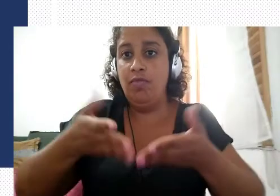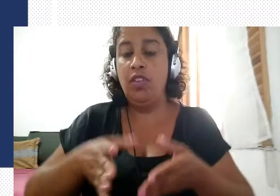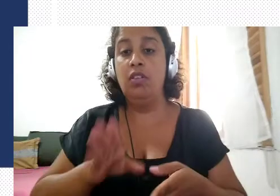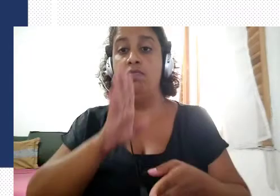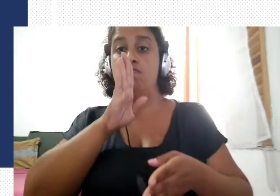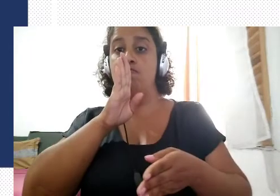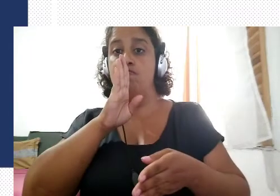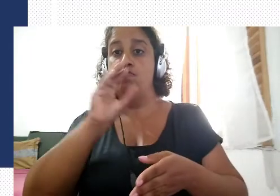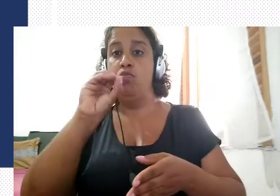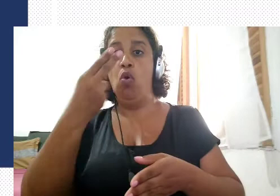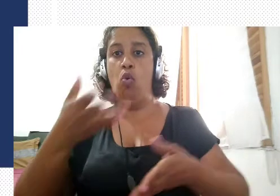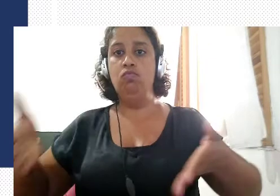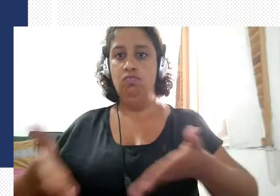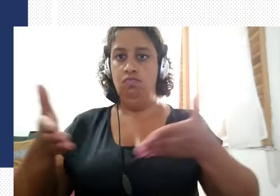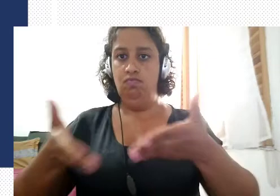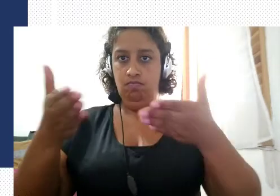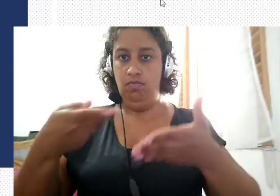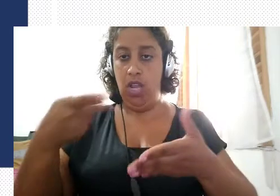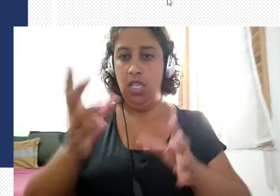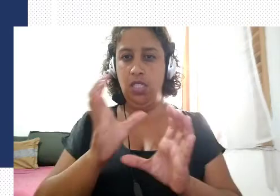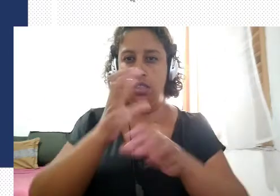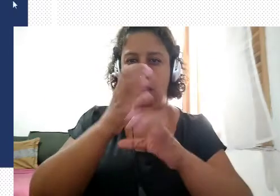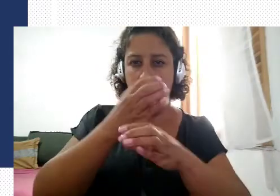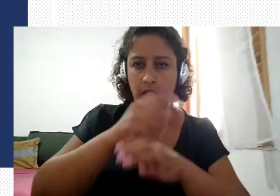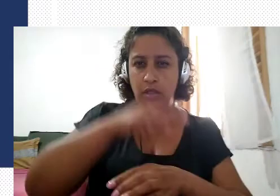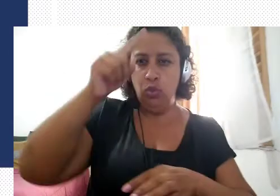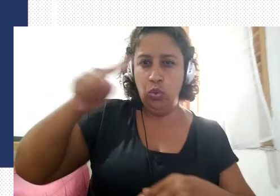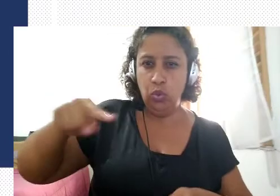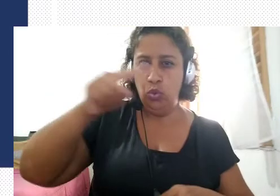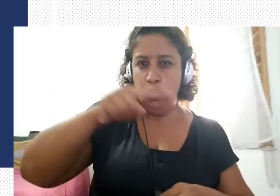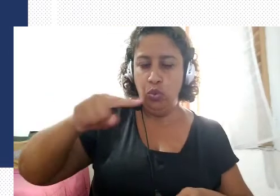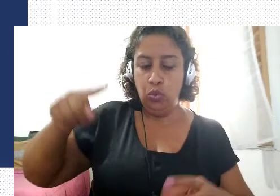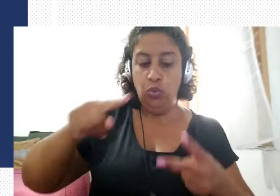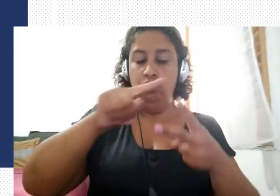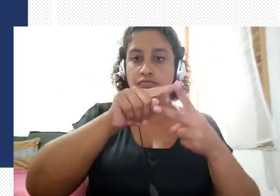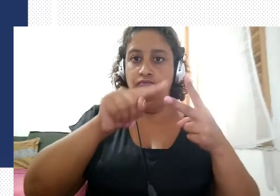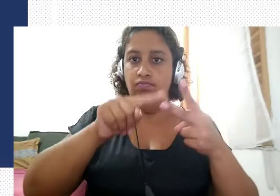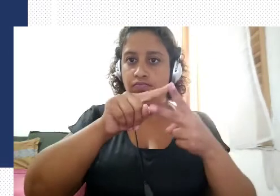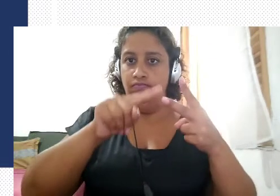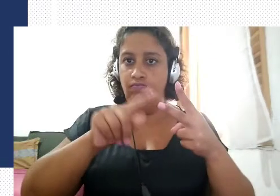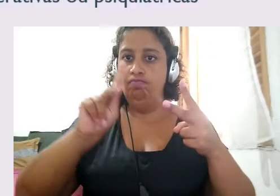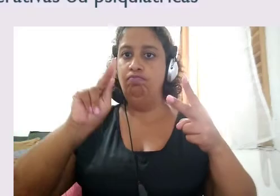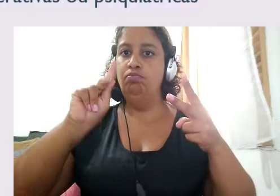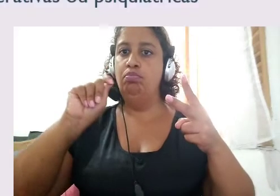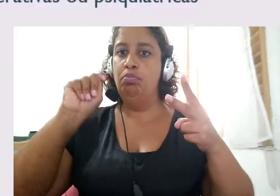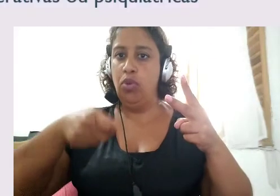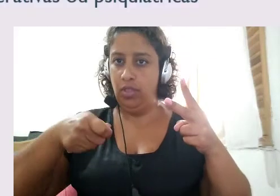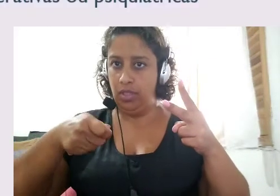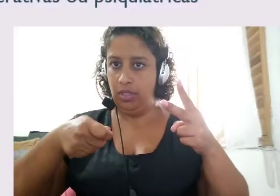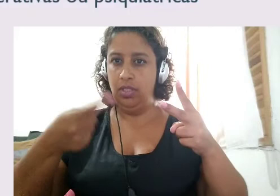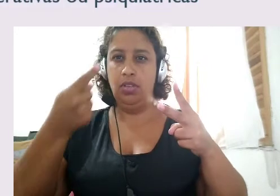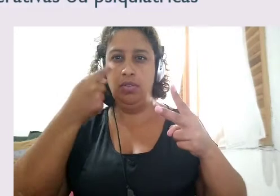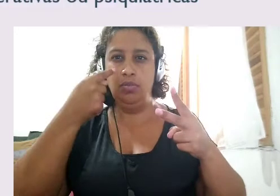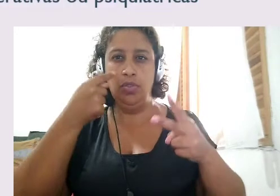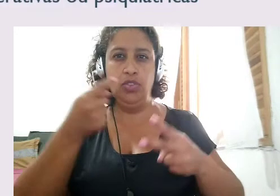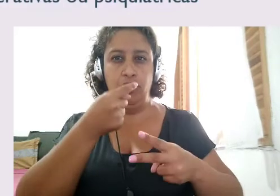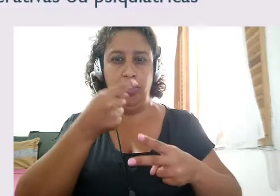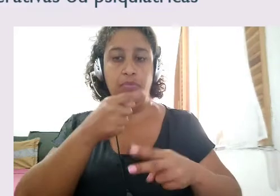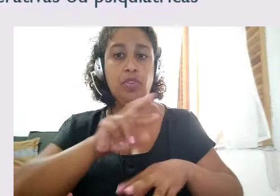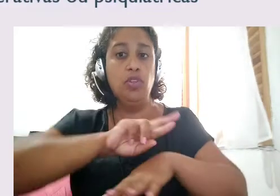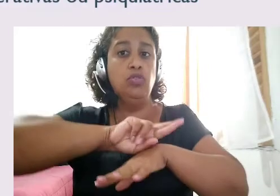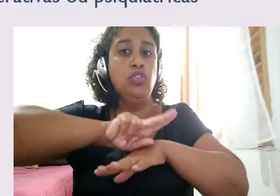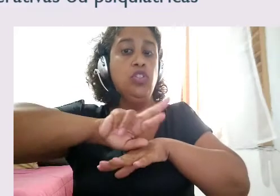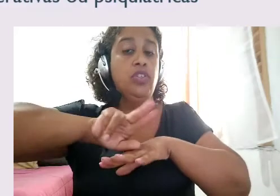tiver mais vermelhinho, vai estar tendo mais atividade cortical naquele momento. E para ter essa ativação cortical, a gente faz algumas provas de ativação.